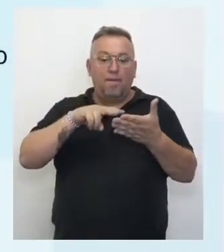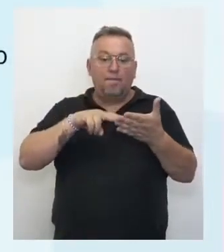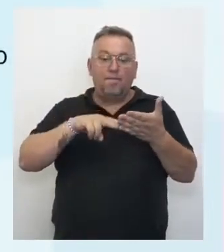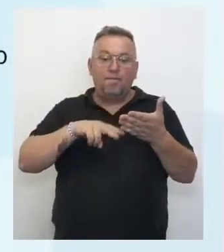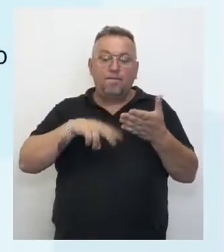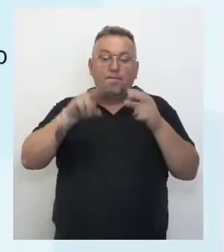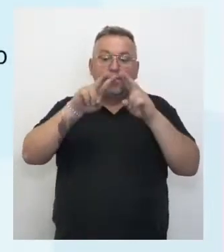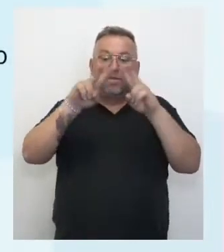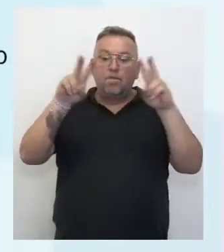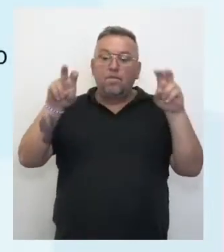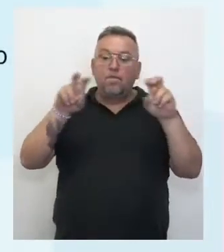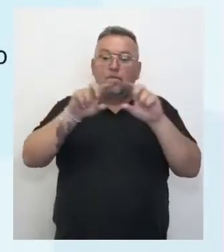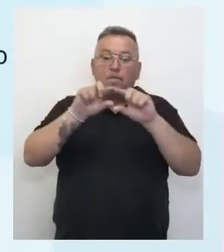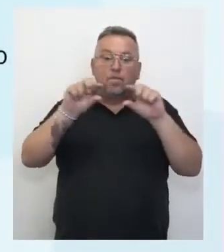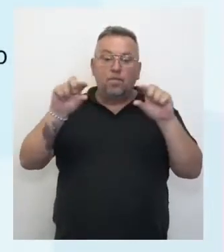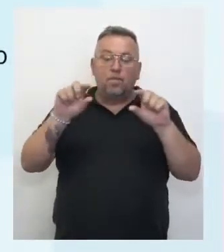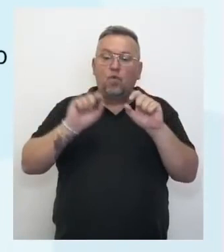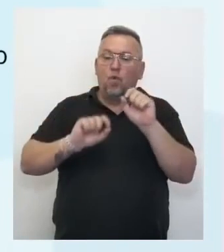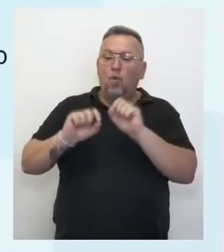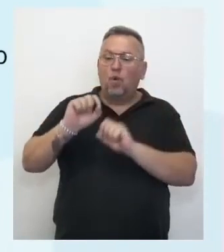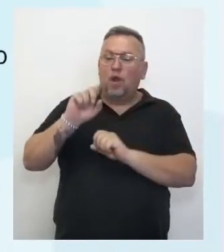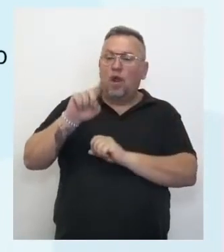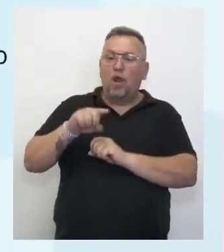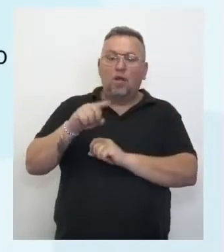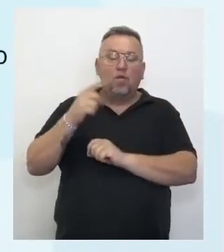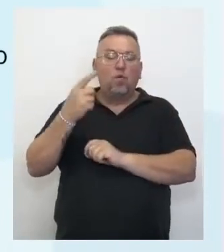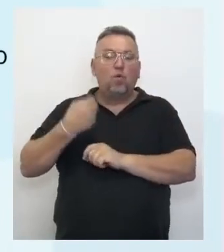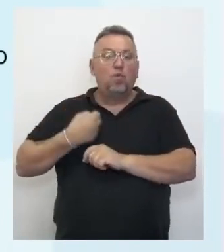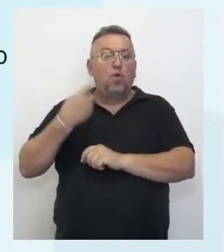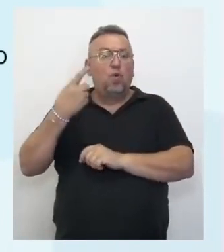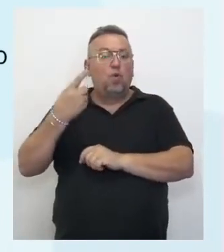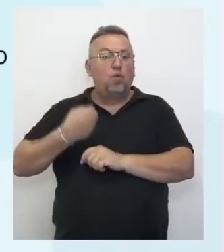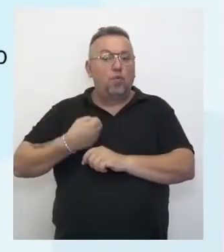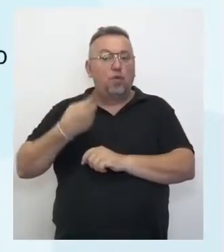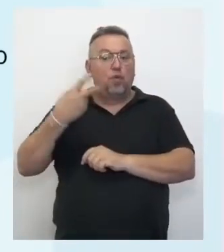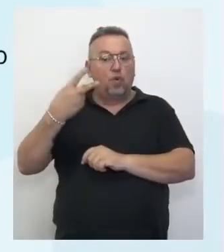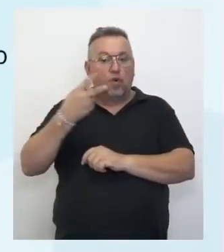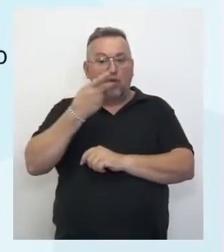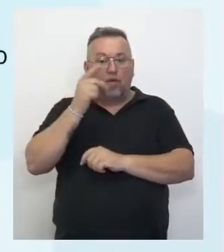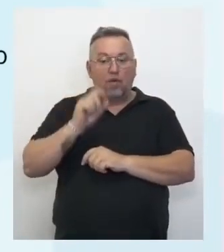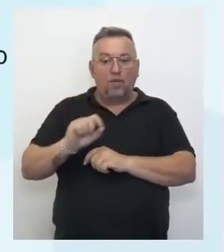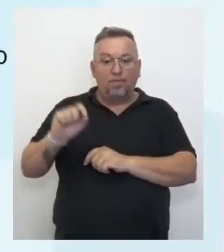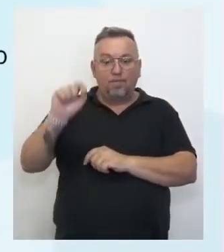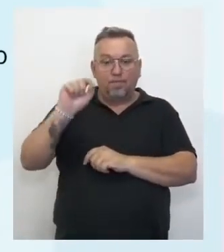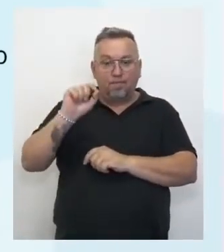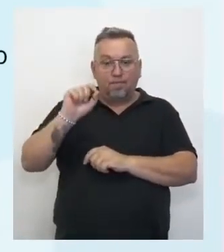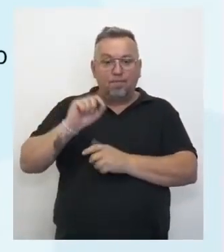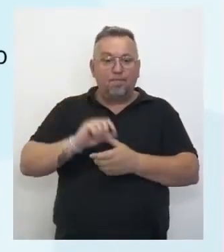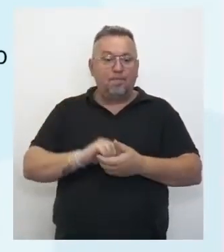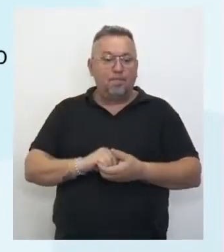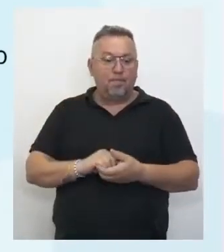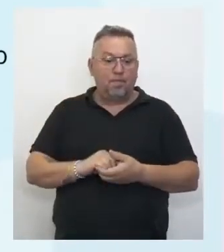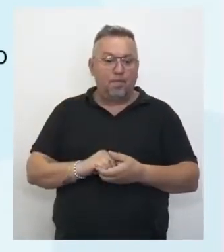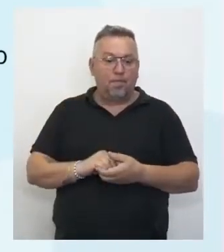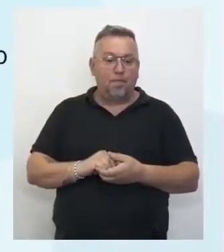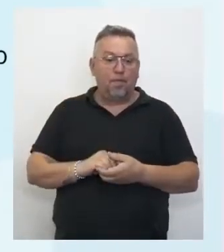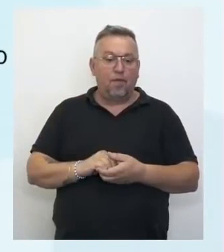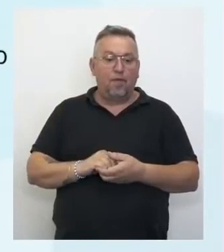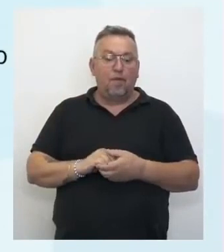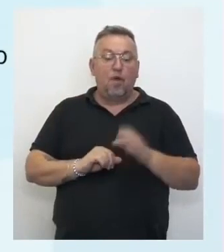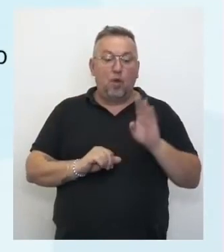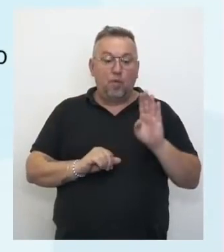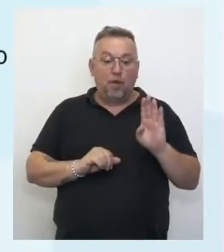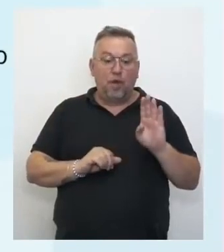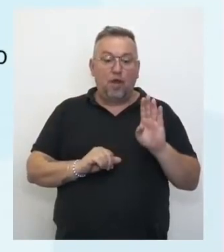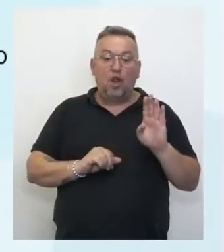nos títulos, do que tratam essa manchete ou as manchetes? Então, do que está falando a primeira manchete, do que está falando a segunda manchete?